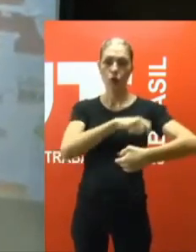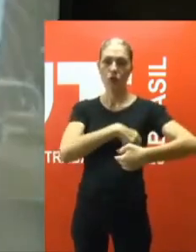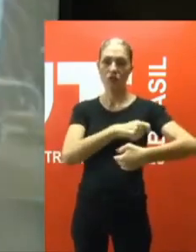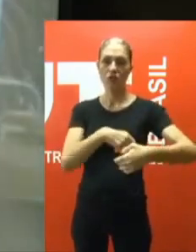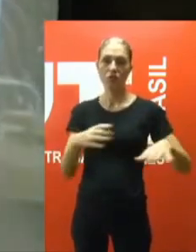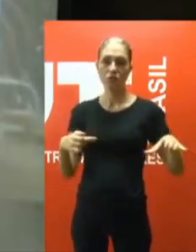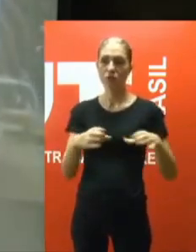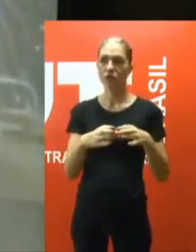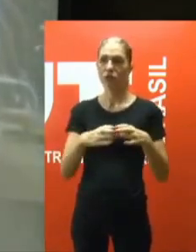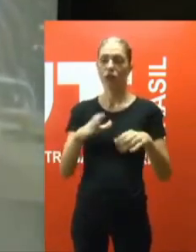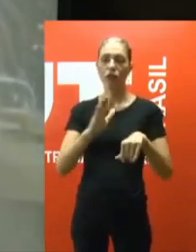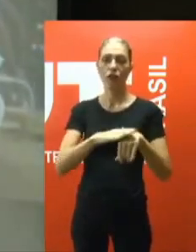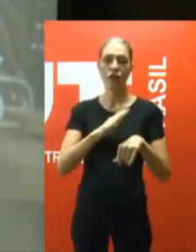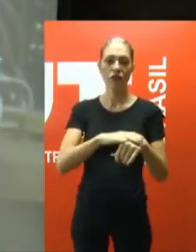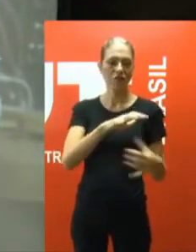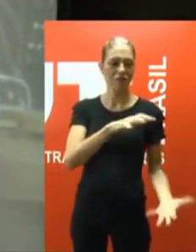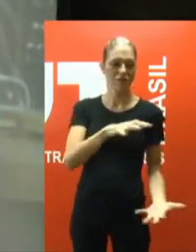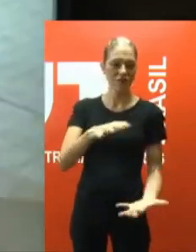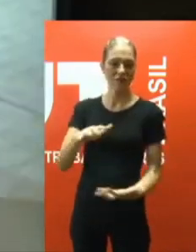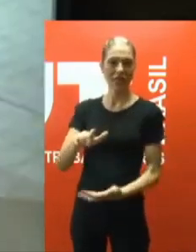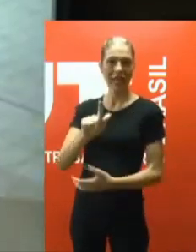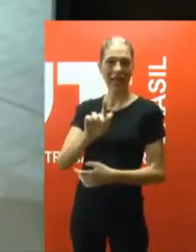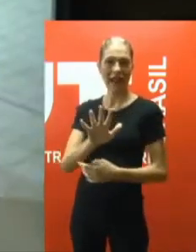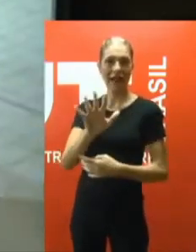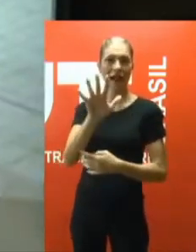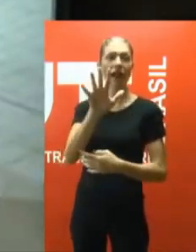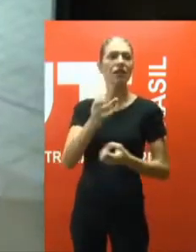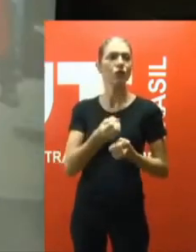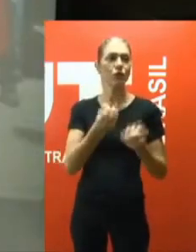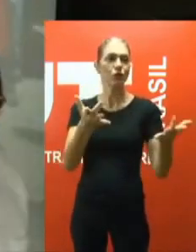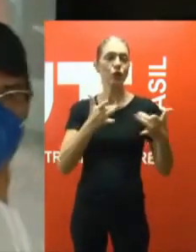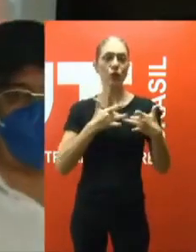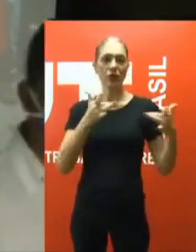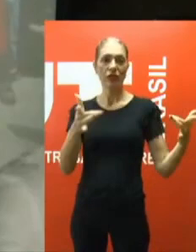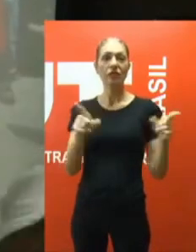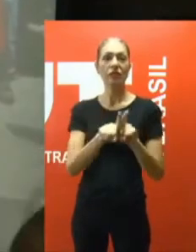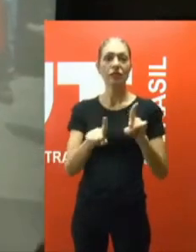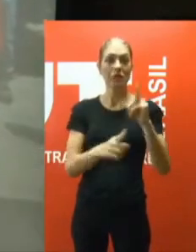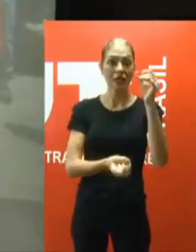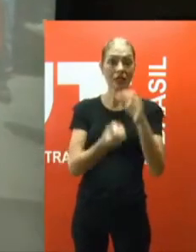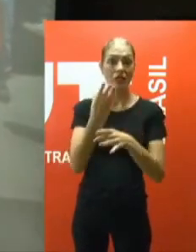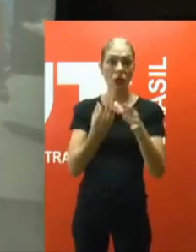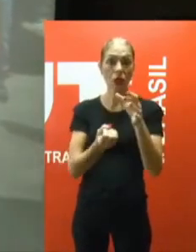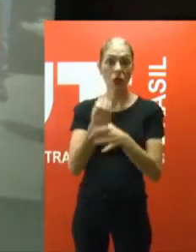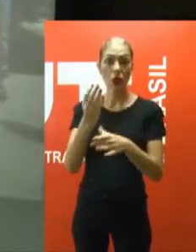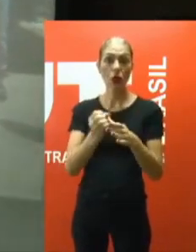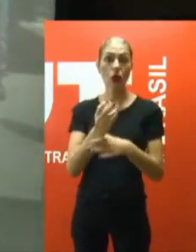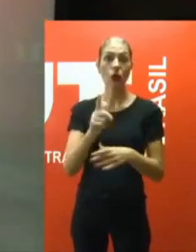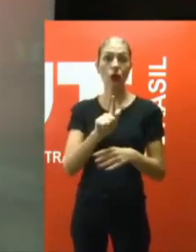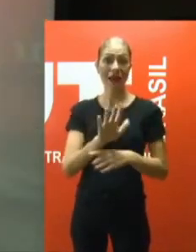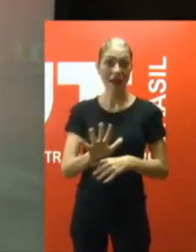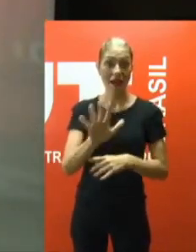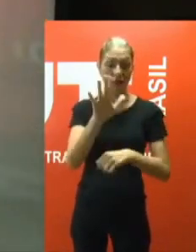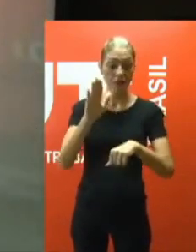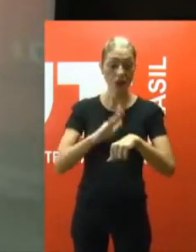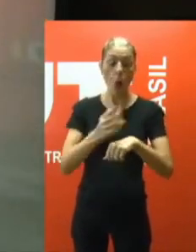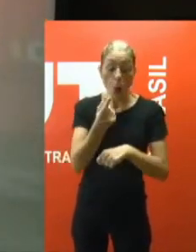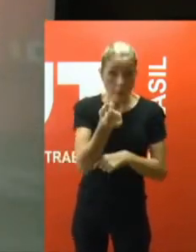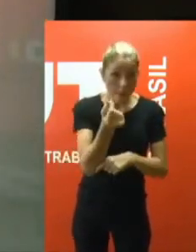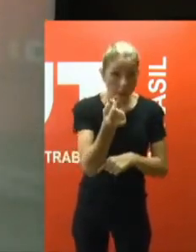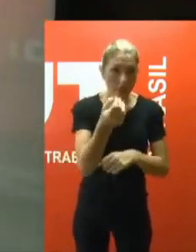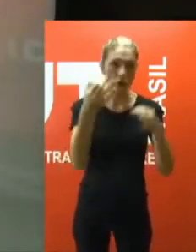de botijões de gás doados e ações como o gás a preço justo, campanha